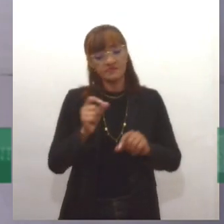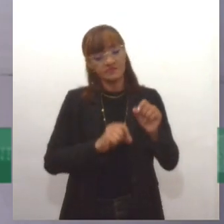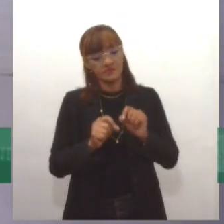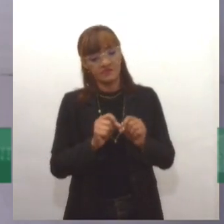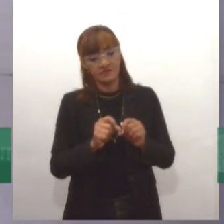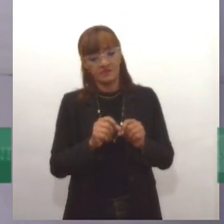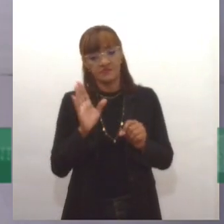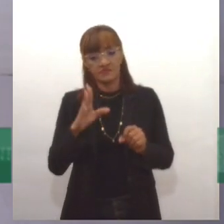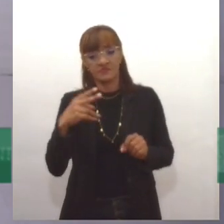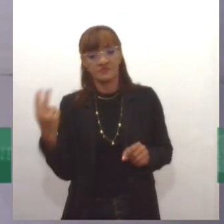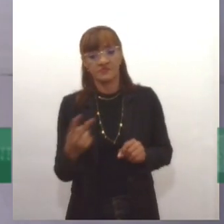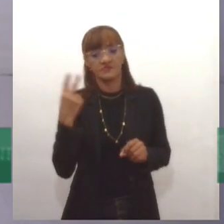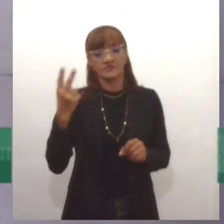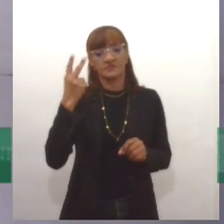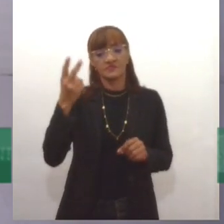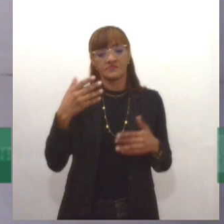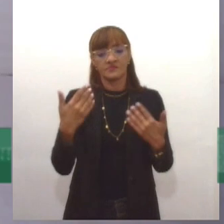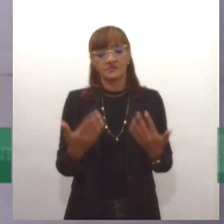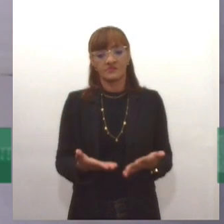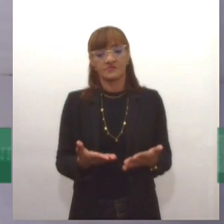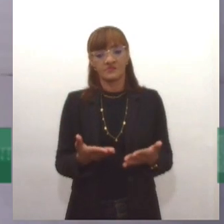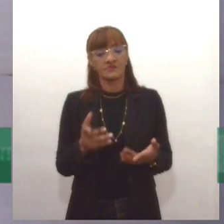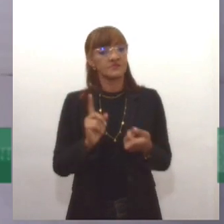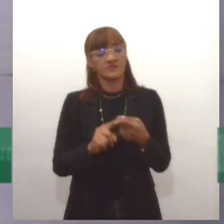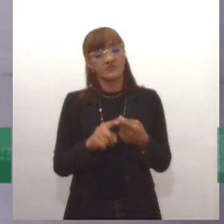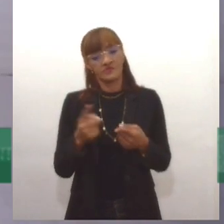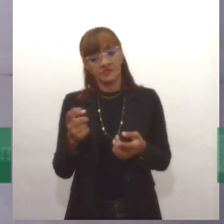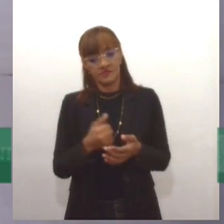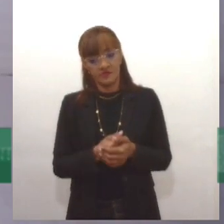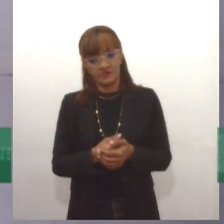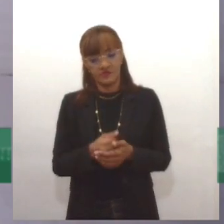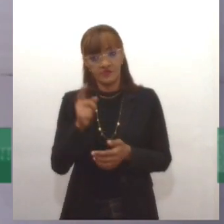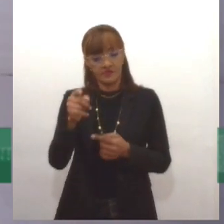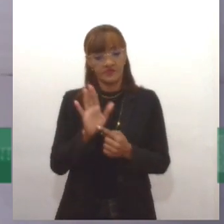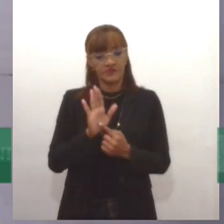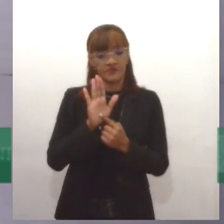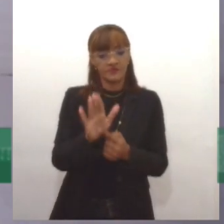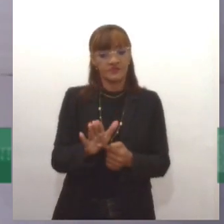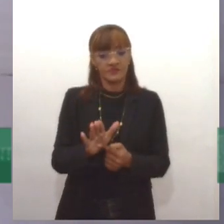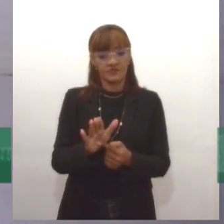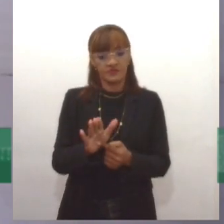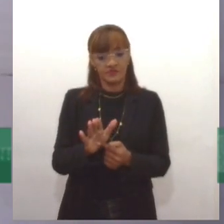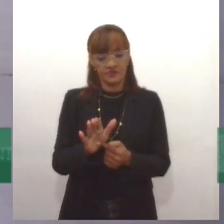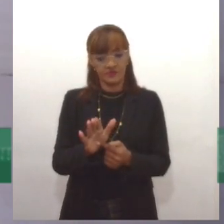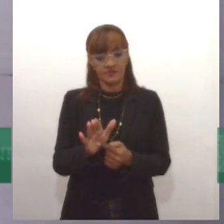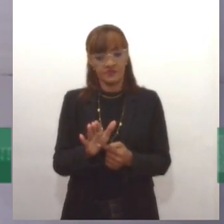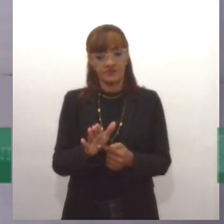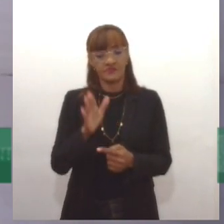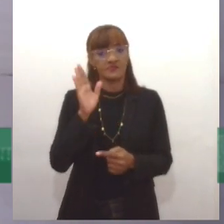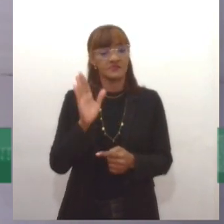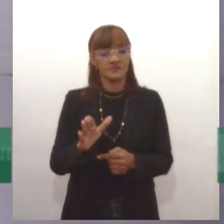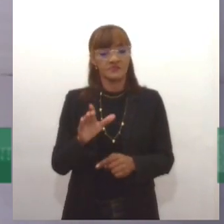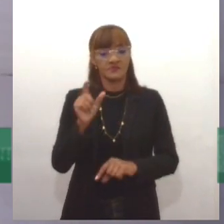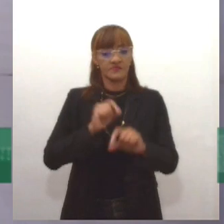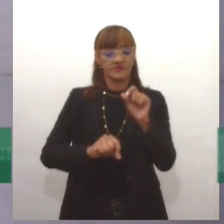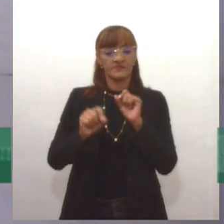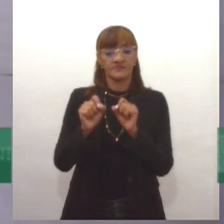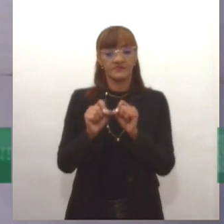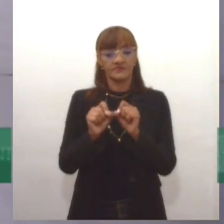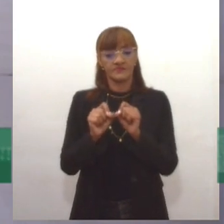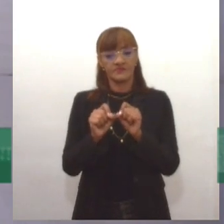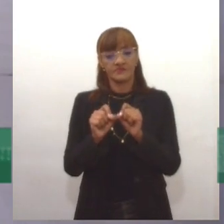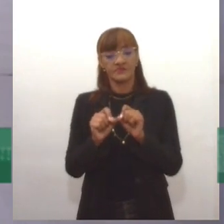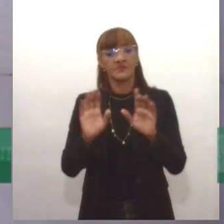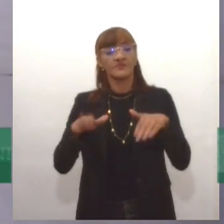das terceirizações, inclusive quando você aponta lá atrás sobre qual foi o efeito